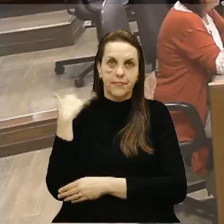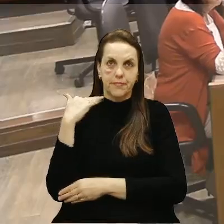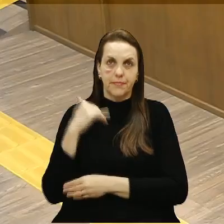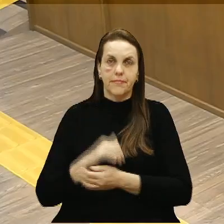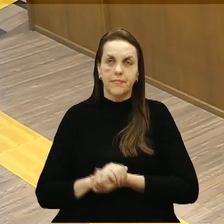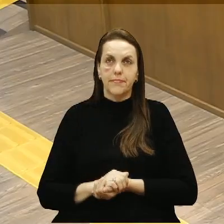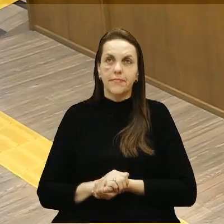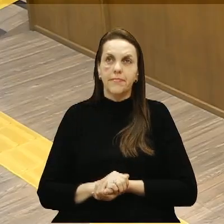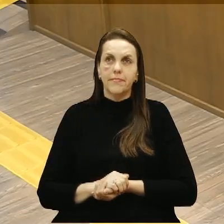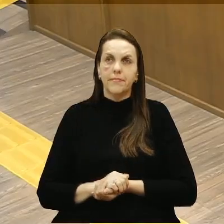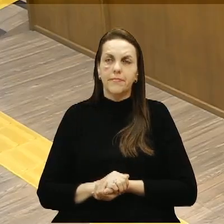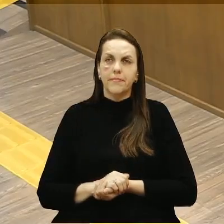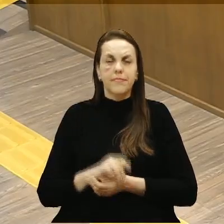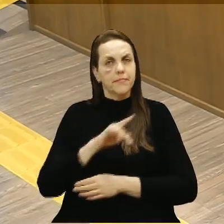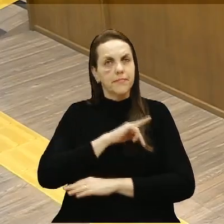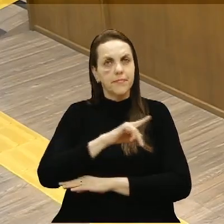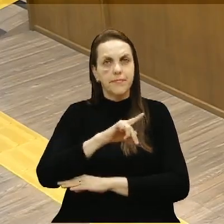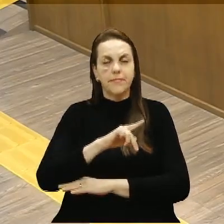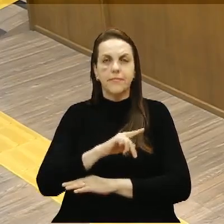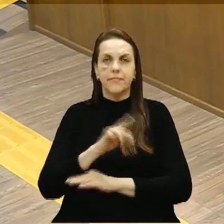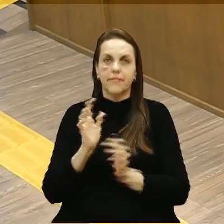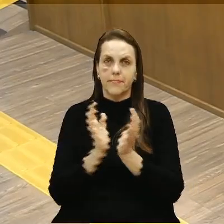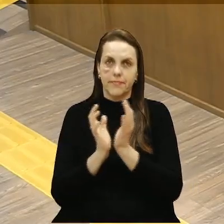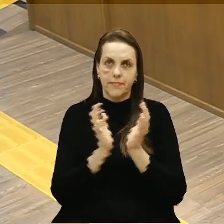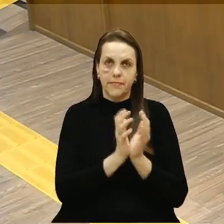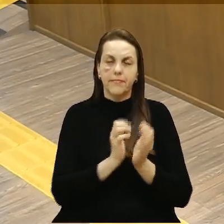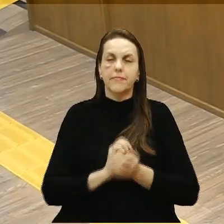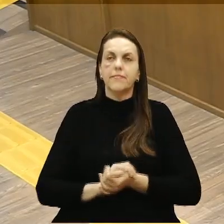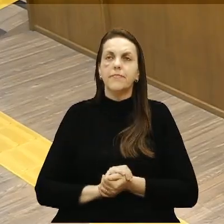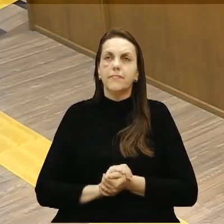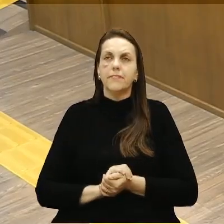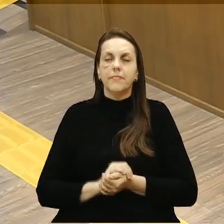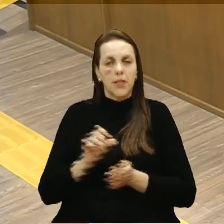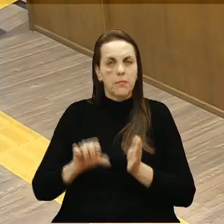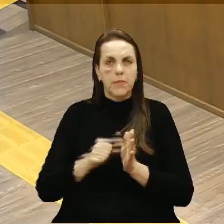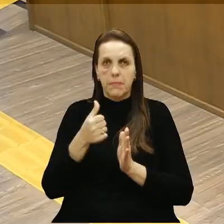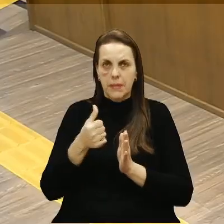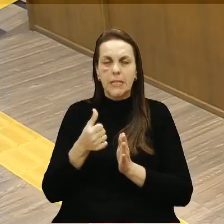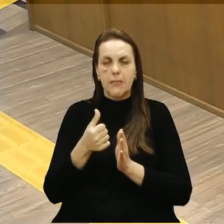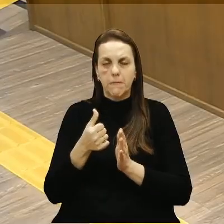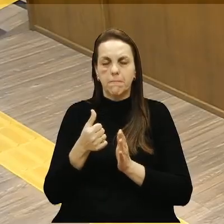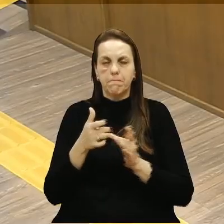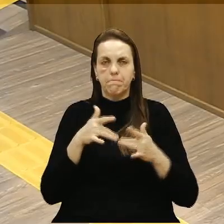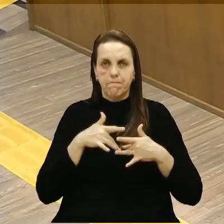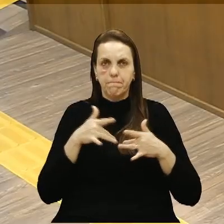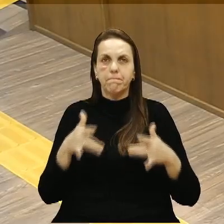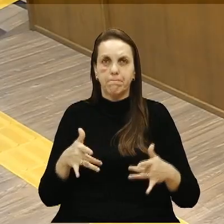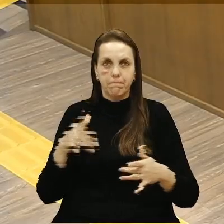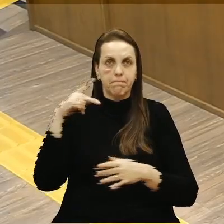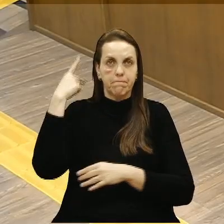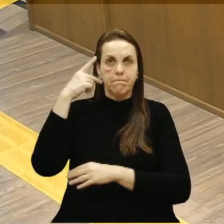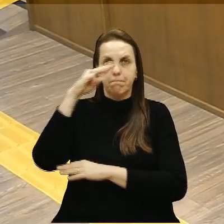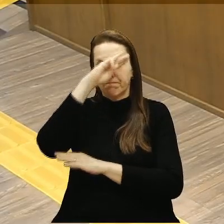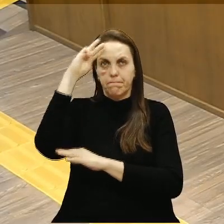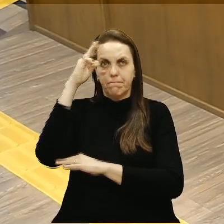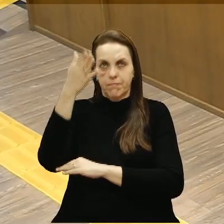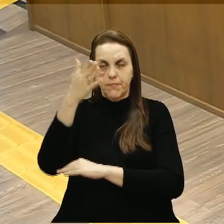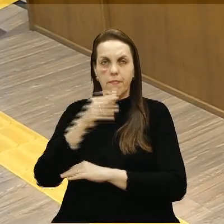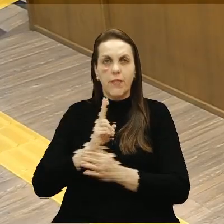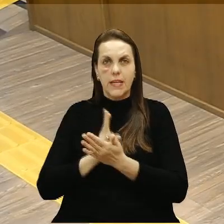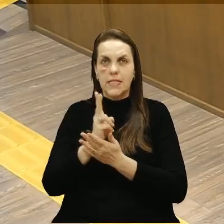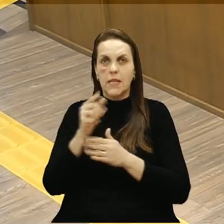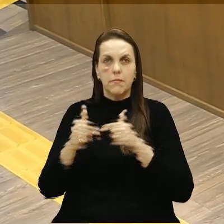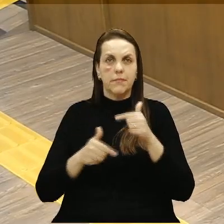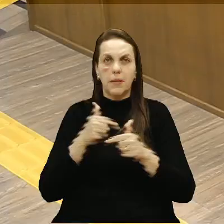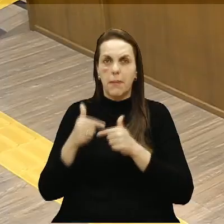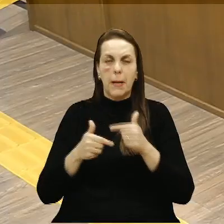Peço a palavra. Senhor presidente, nobres colegas, primeiramente me solidarizar com o senhor, vereador Juliano. Sei do trabalho que o senhor